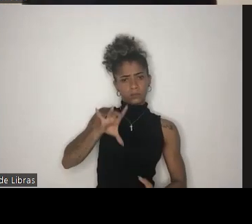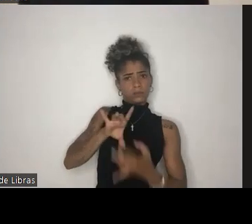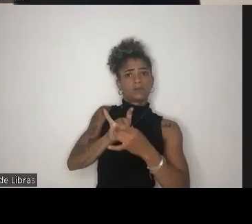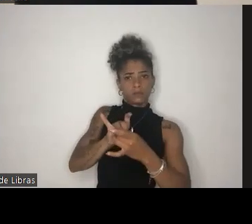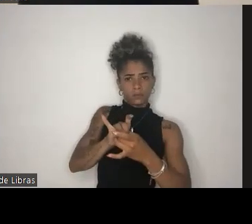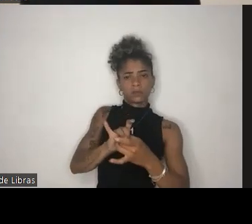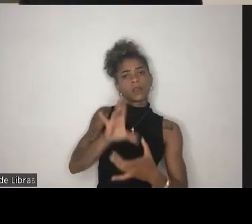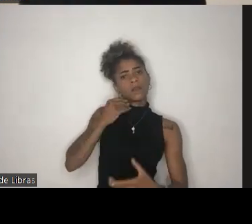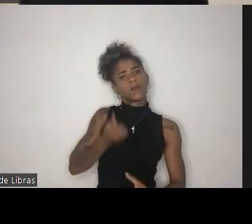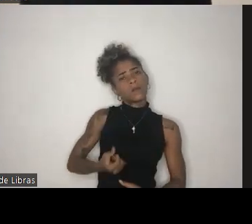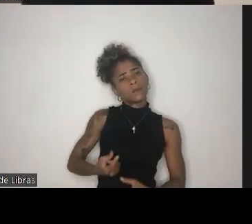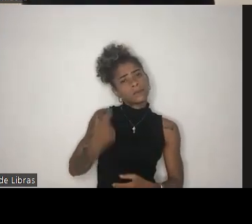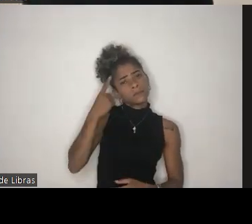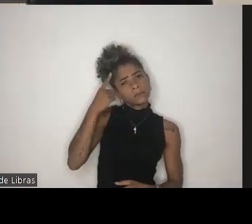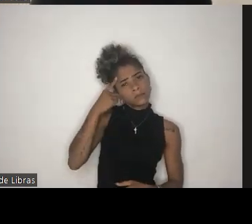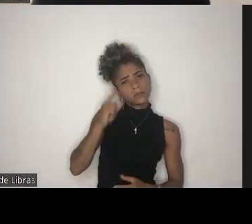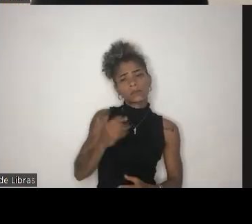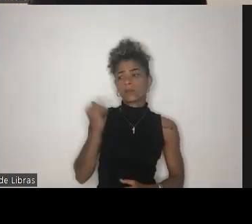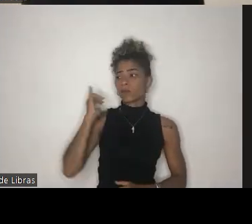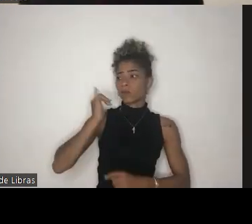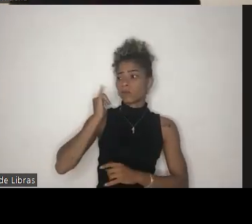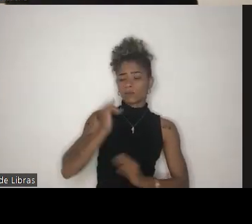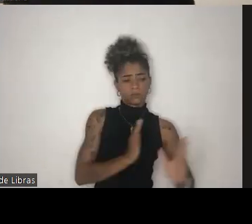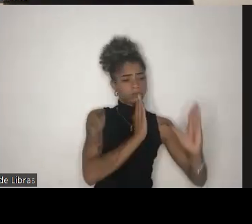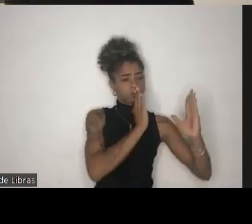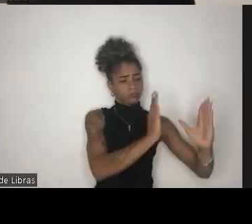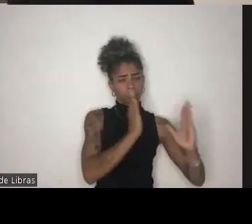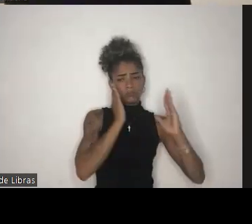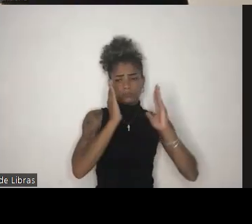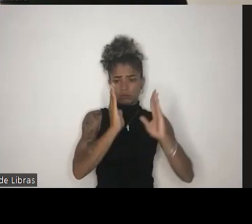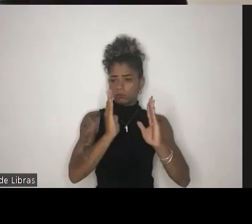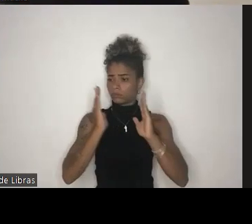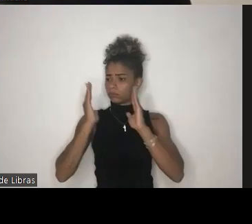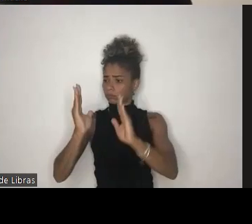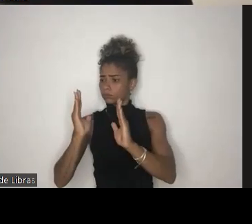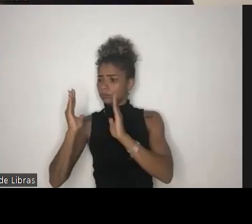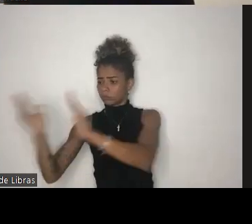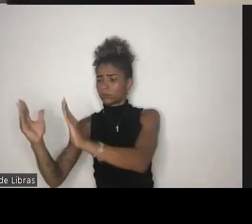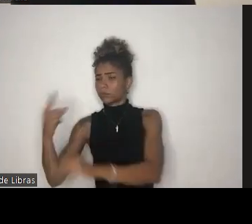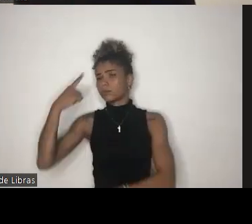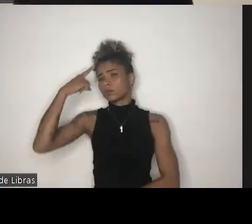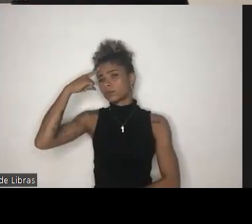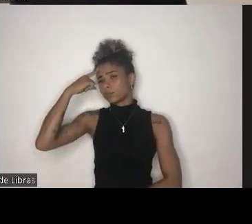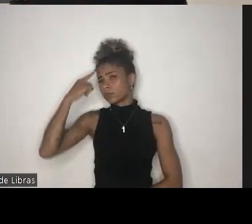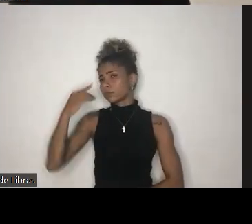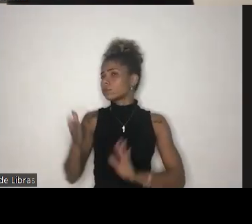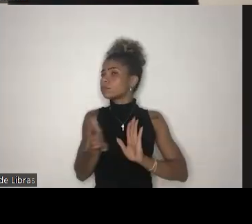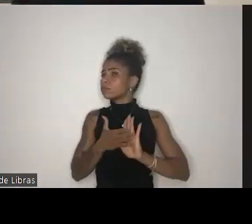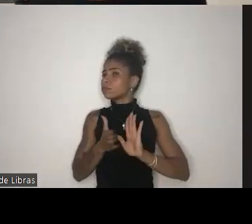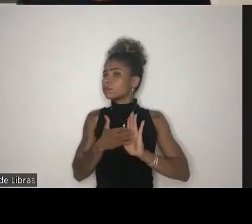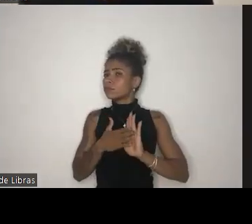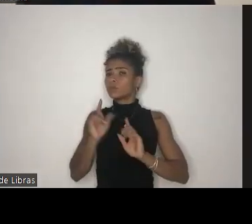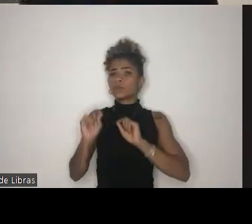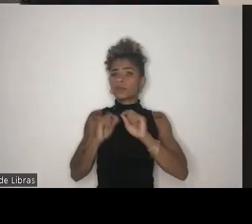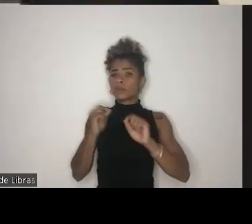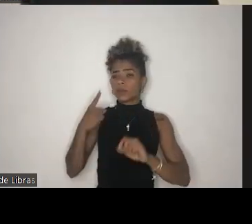em capítulos né Eu fiz uma roteirização aqui inspirada um pouco numa ruptura de